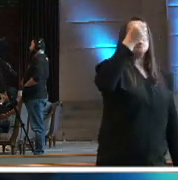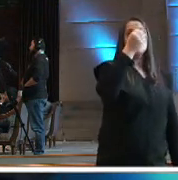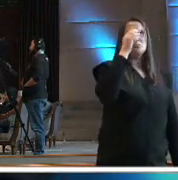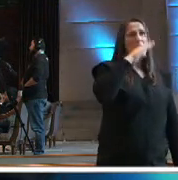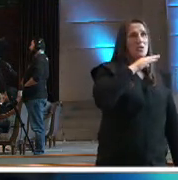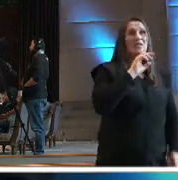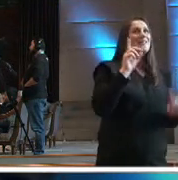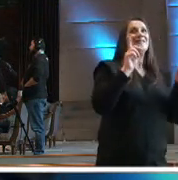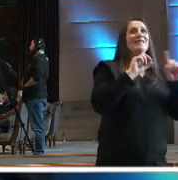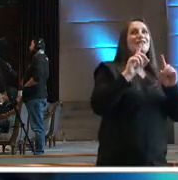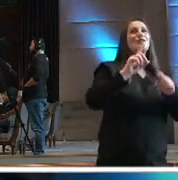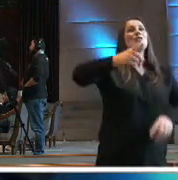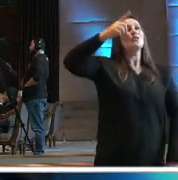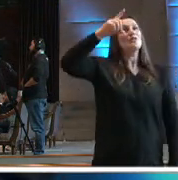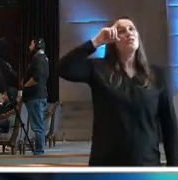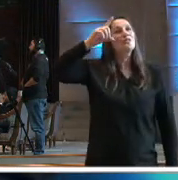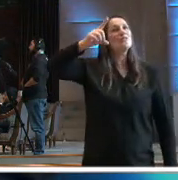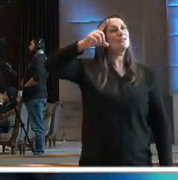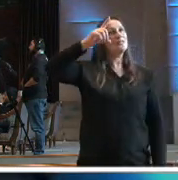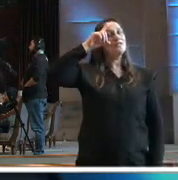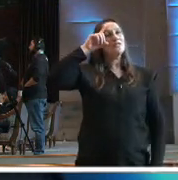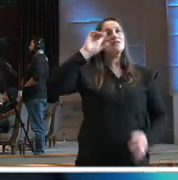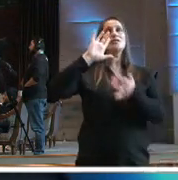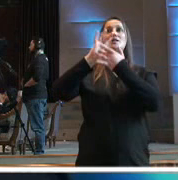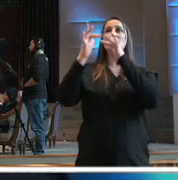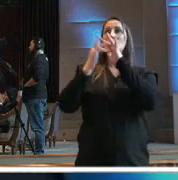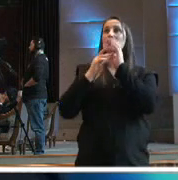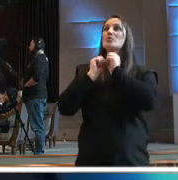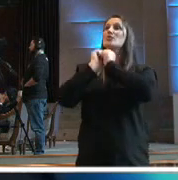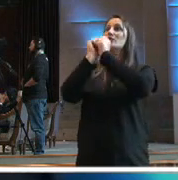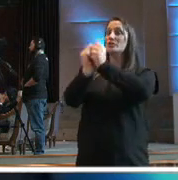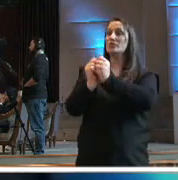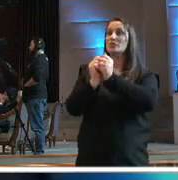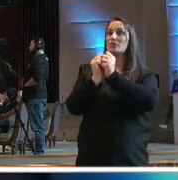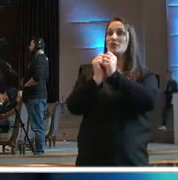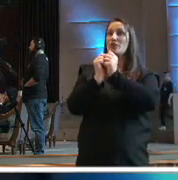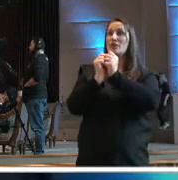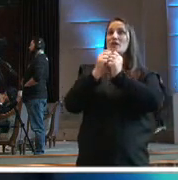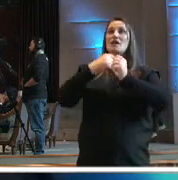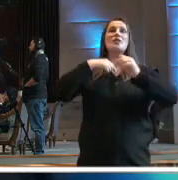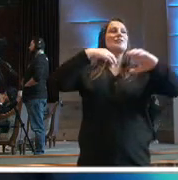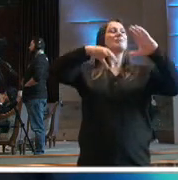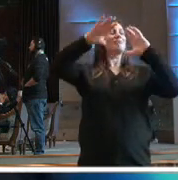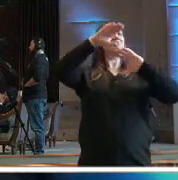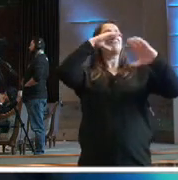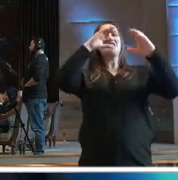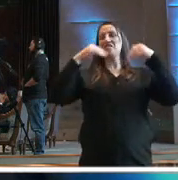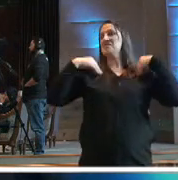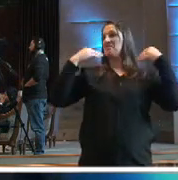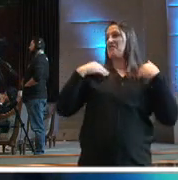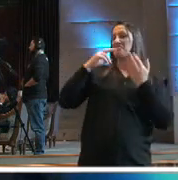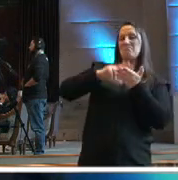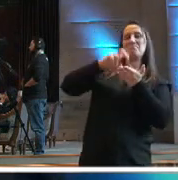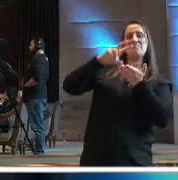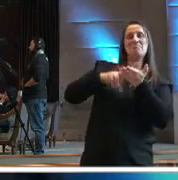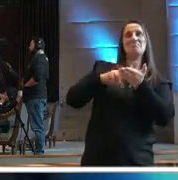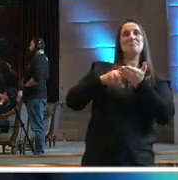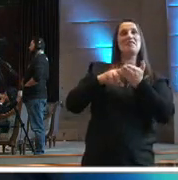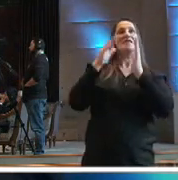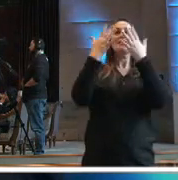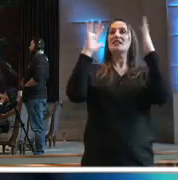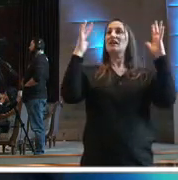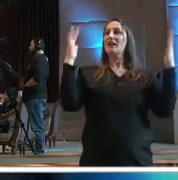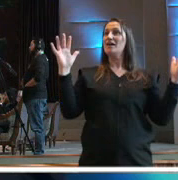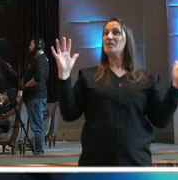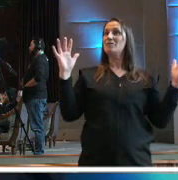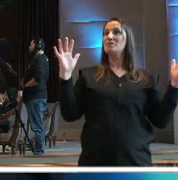dias. Quando eu canto de alegria e celebro nas ruas da cidade, como Davi fez, Ele está